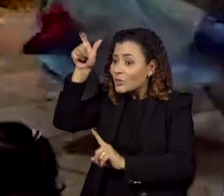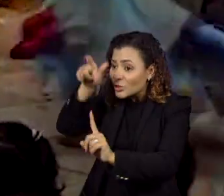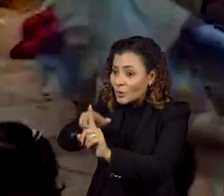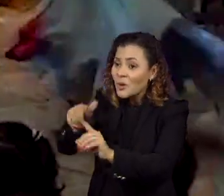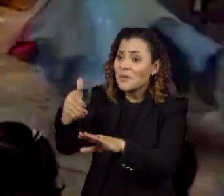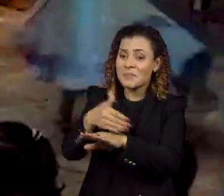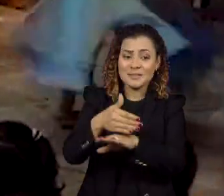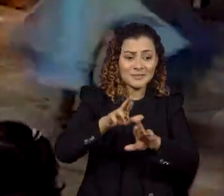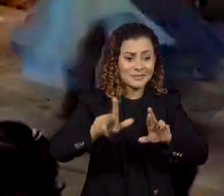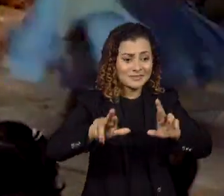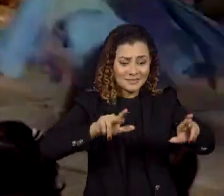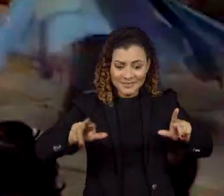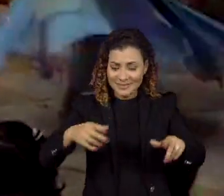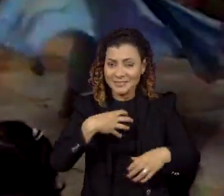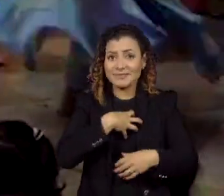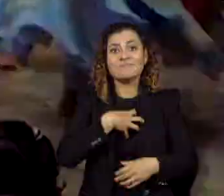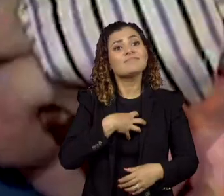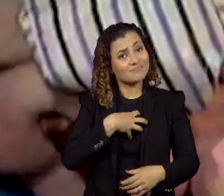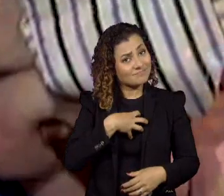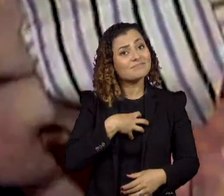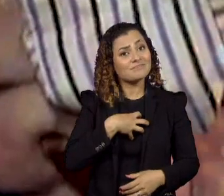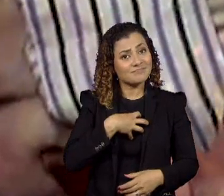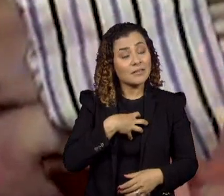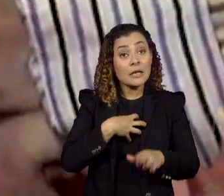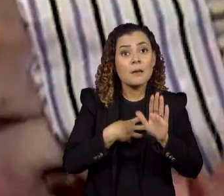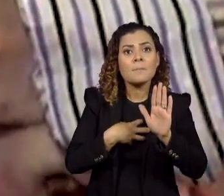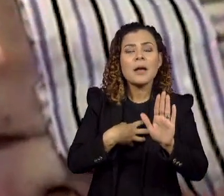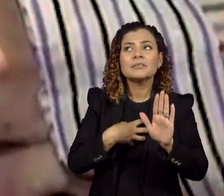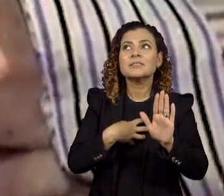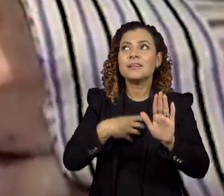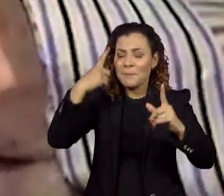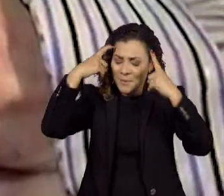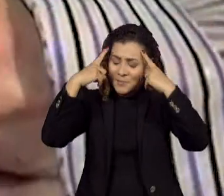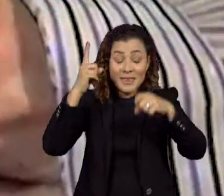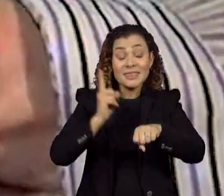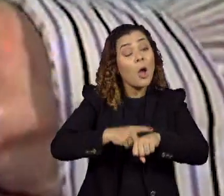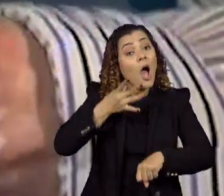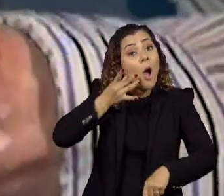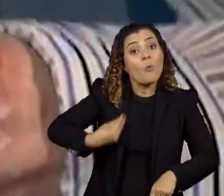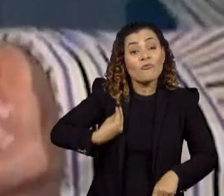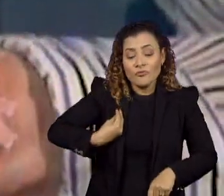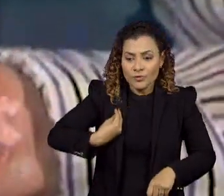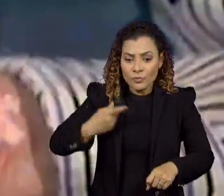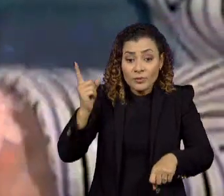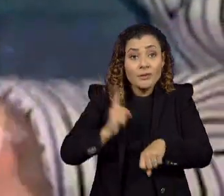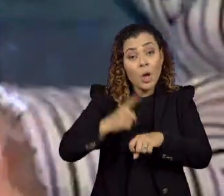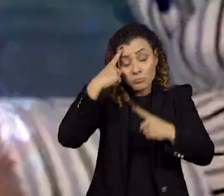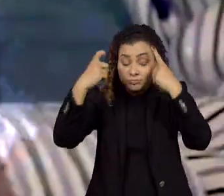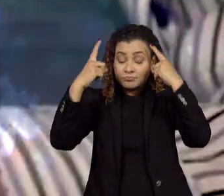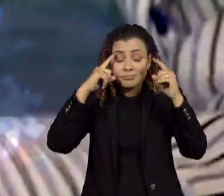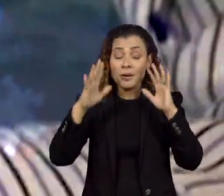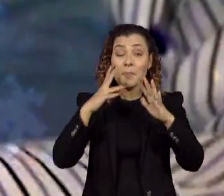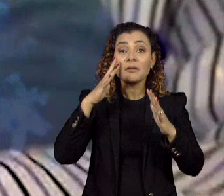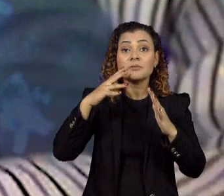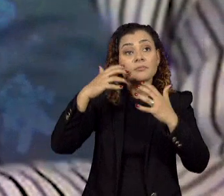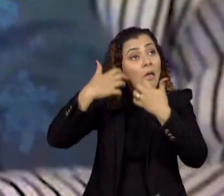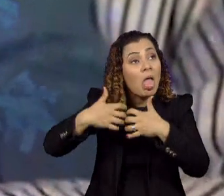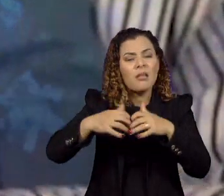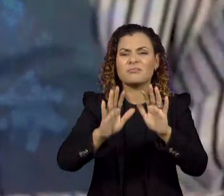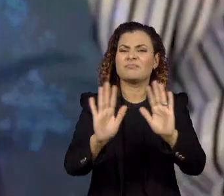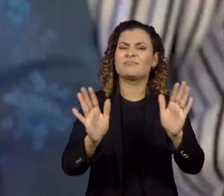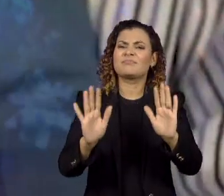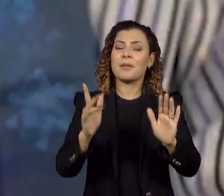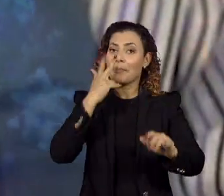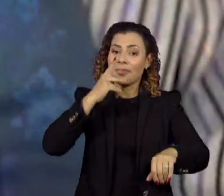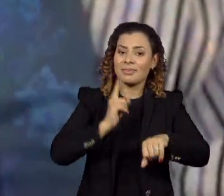participações diferentes. Eu improviso muito com os atores e costumo não racionalizar demais.